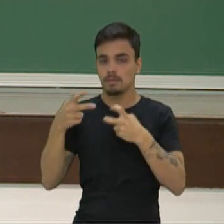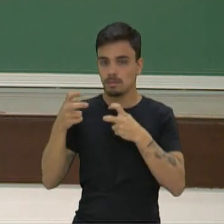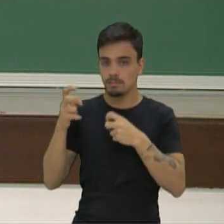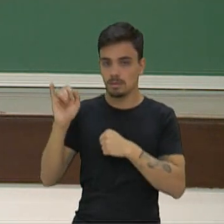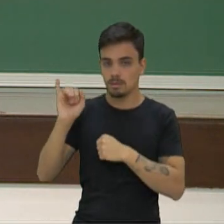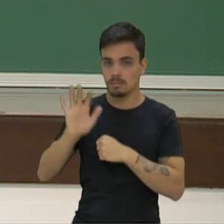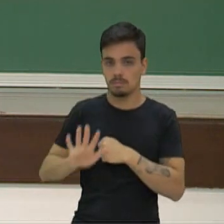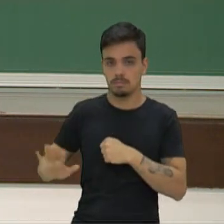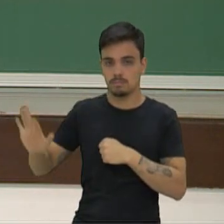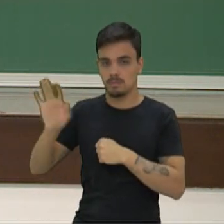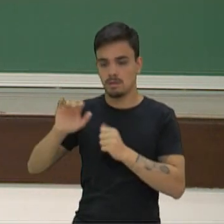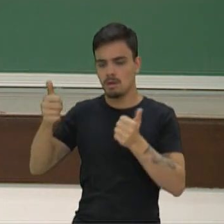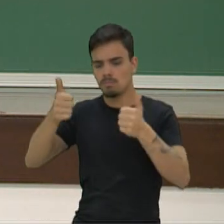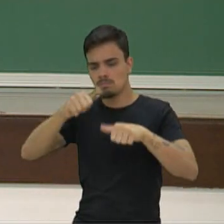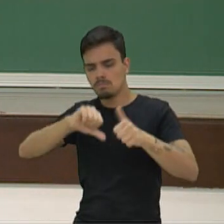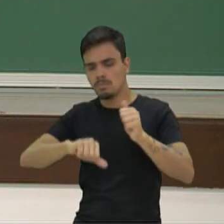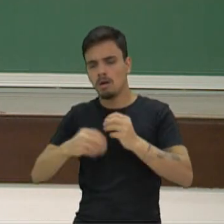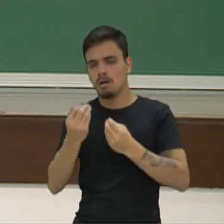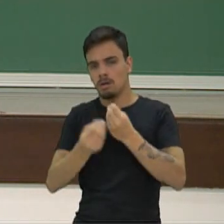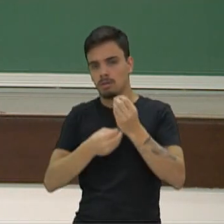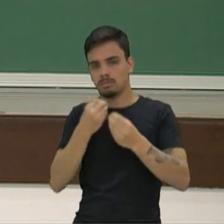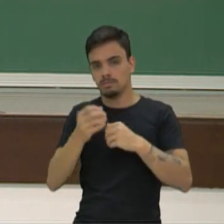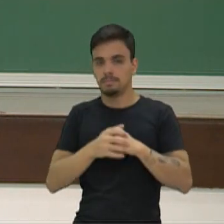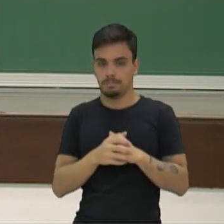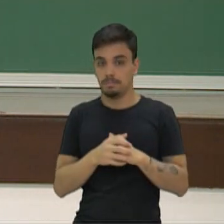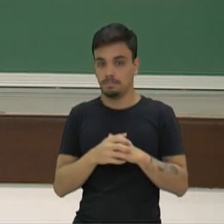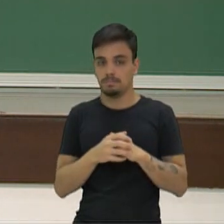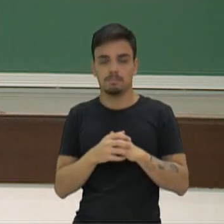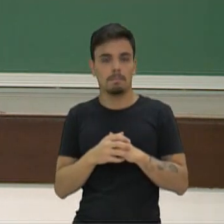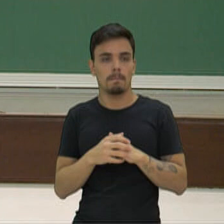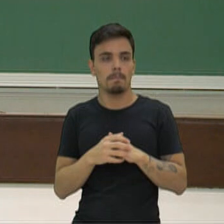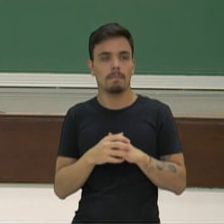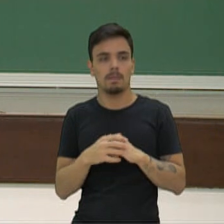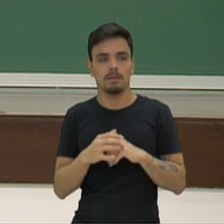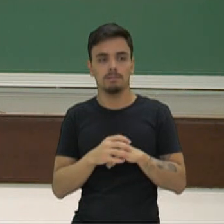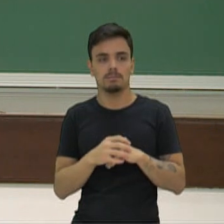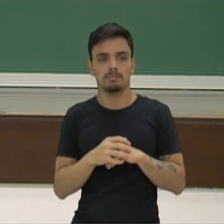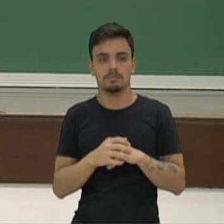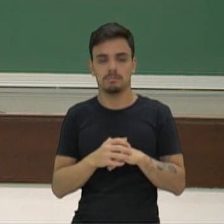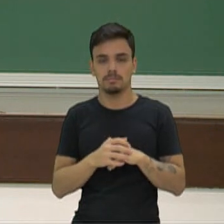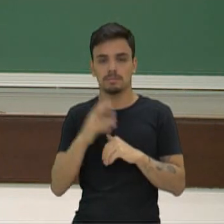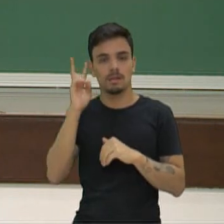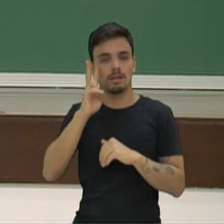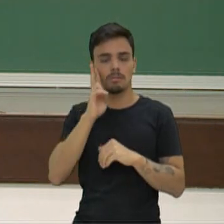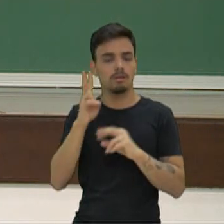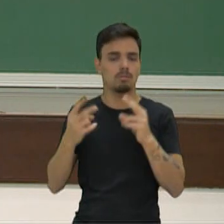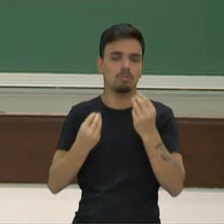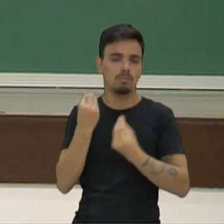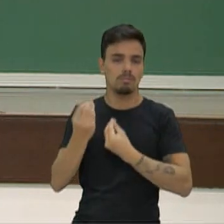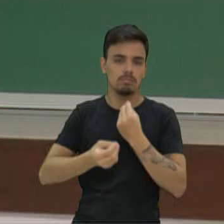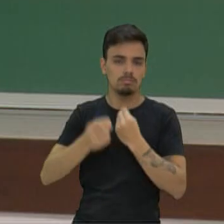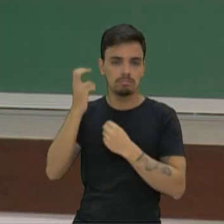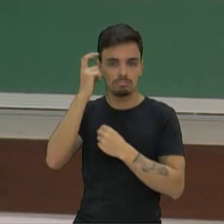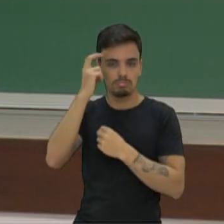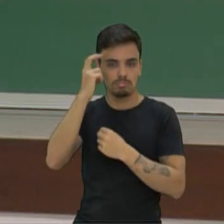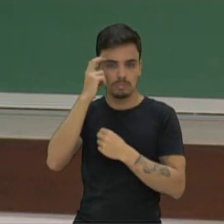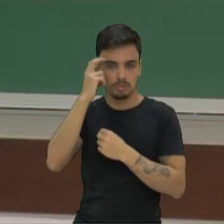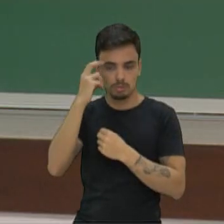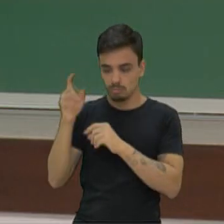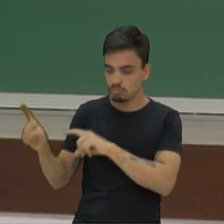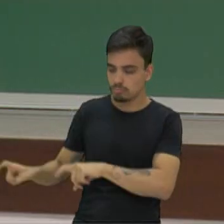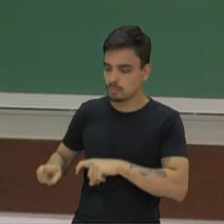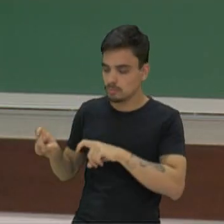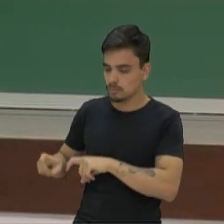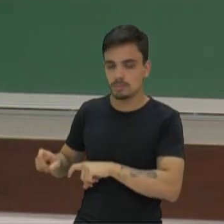esta análise que eu lhe provoquei. A rotação de cultura, lembra? Cada planta com uma